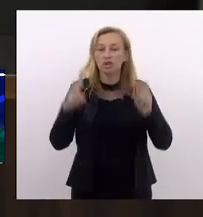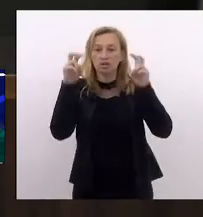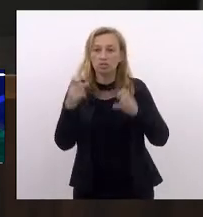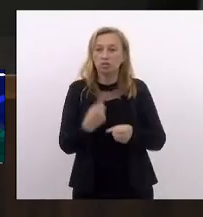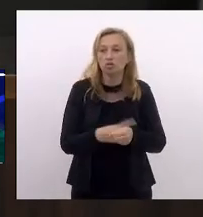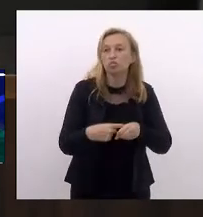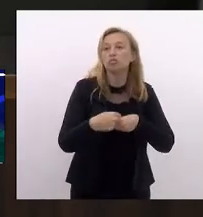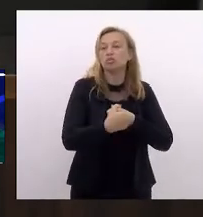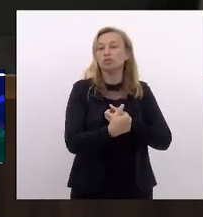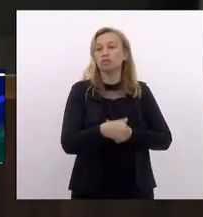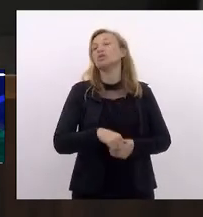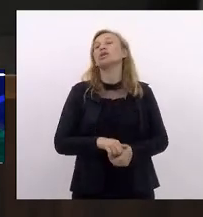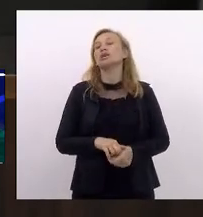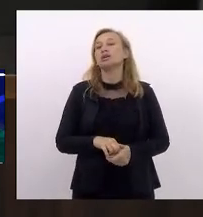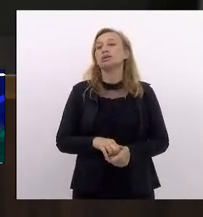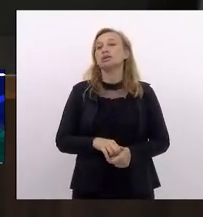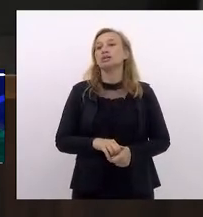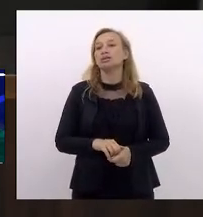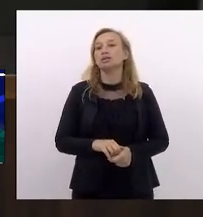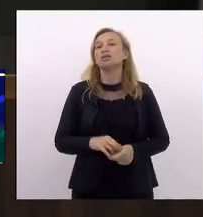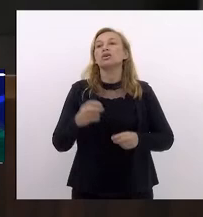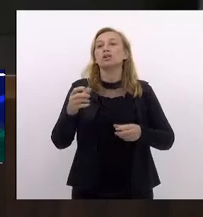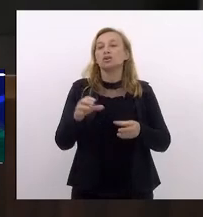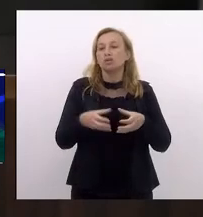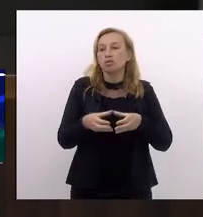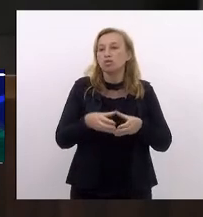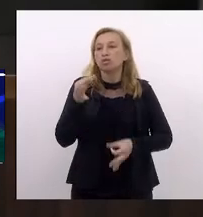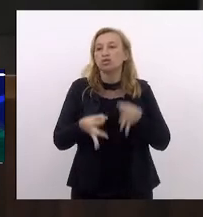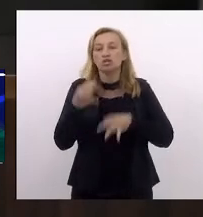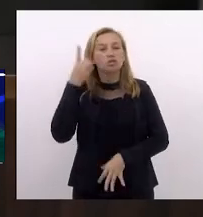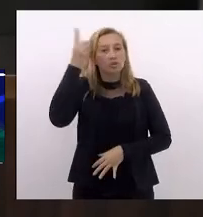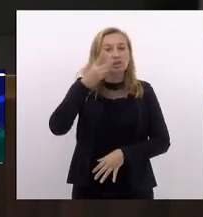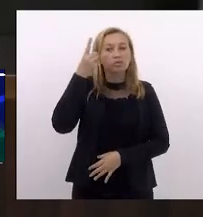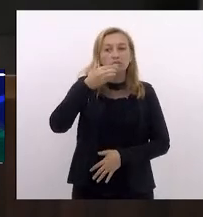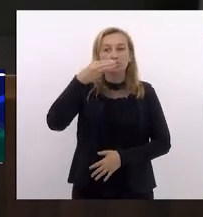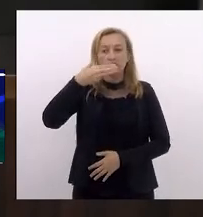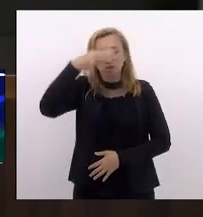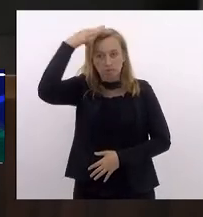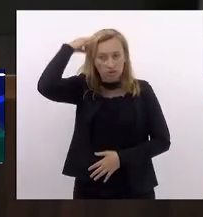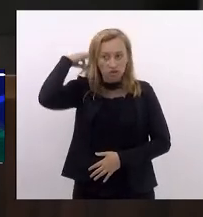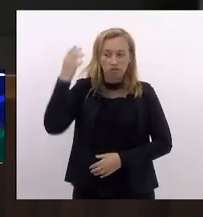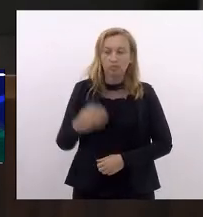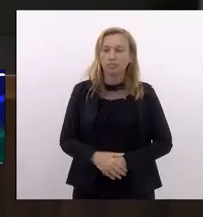da minha o presente parecer pela comissão de quais são os deputados na ativa